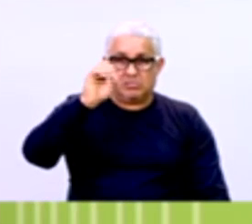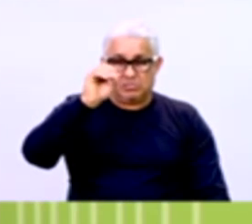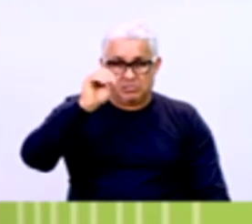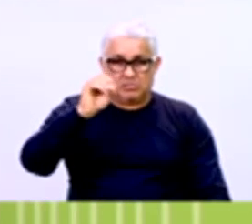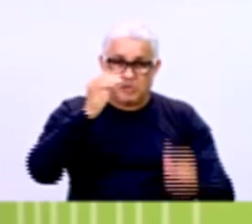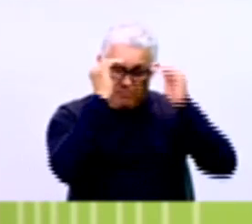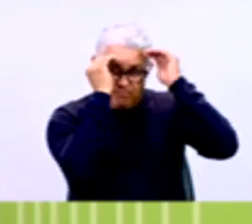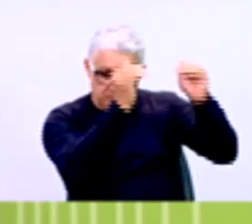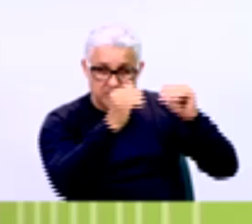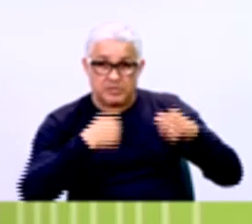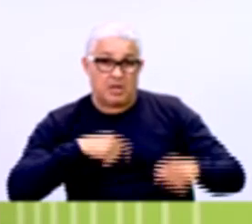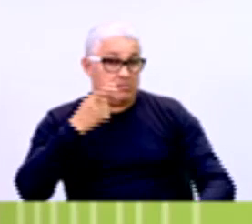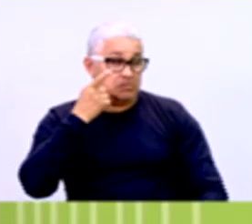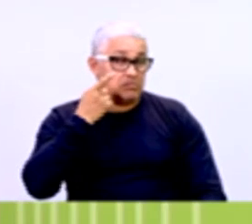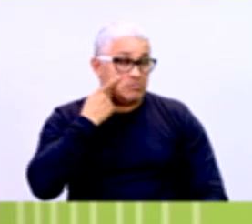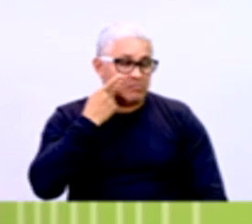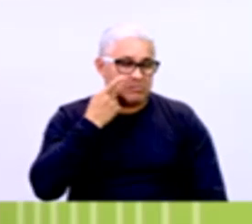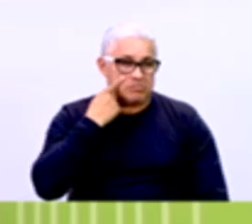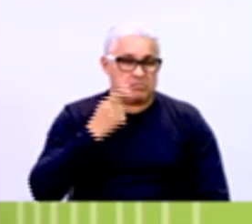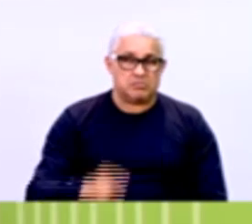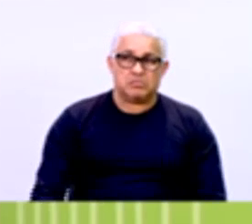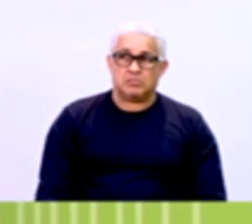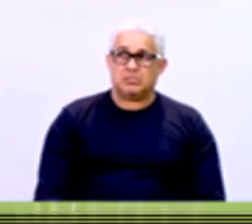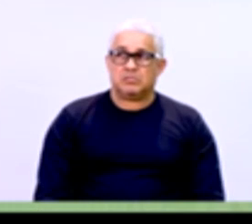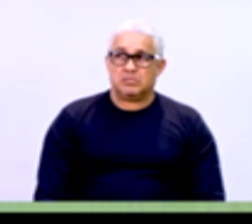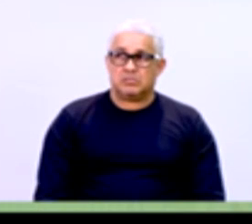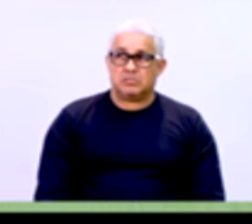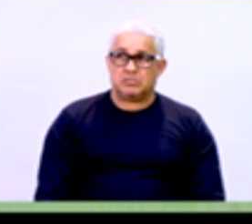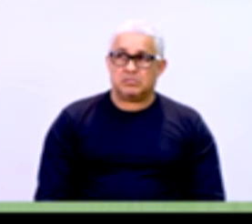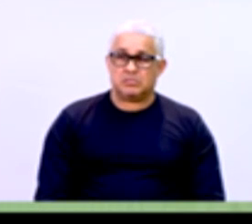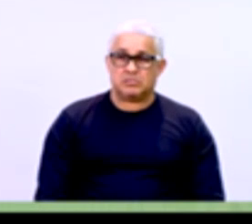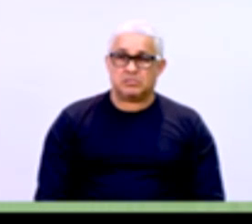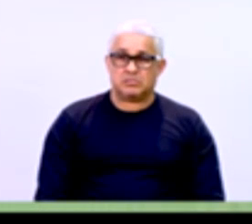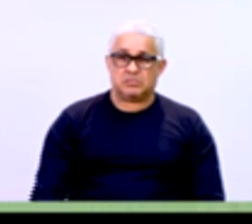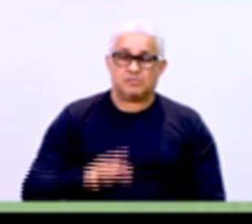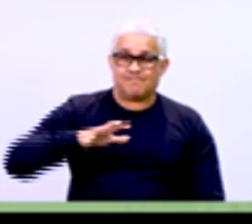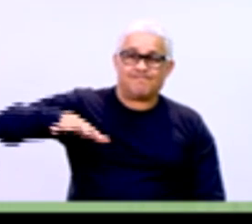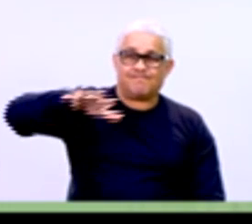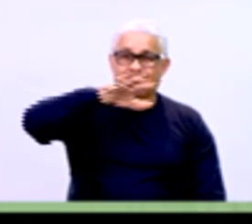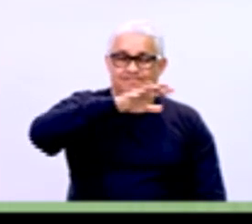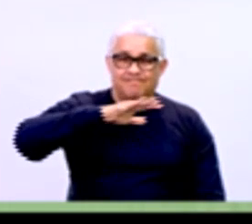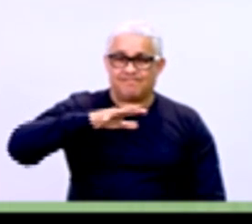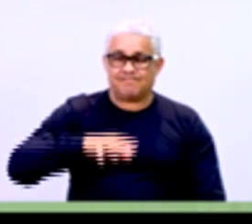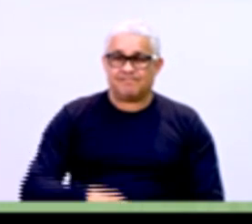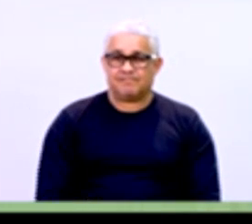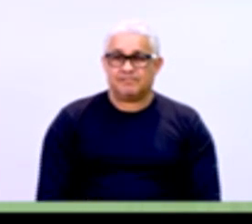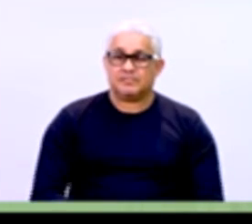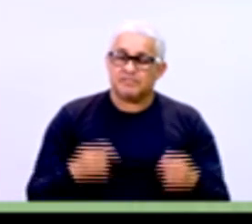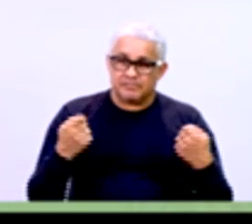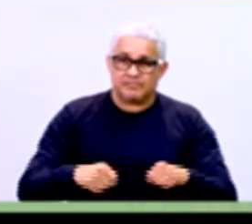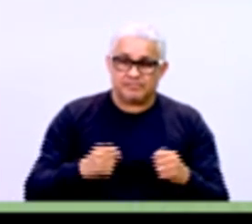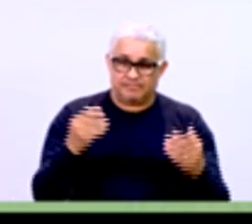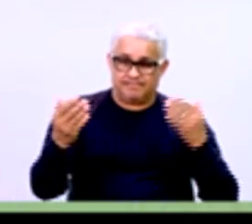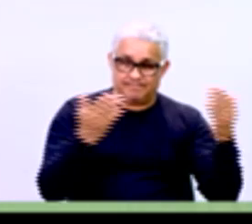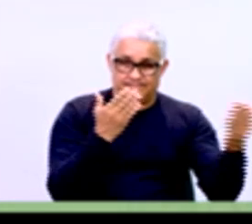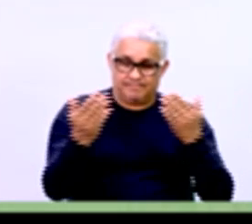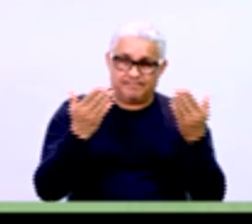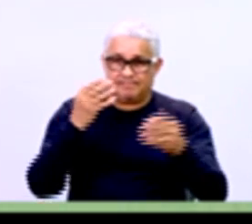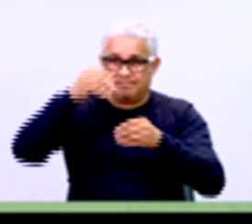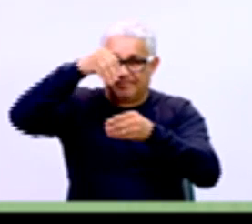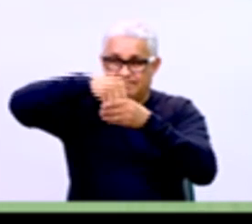observados, certo? Vamos observar agora aqui as dimensões que devem ser analisados